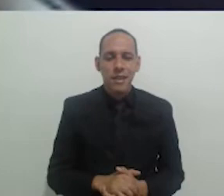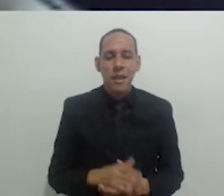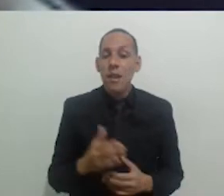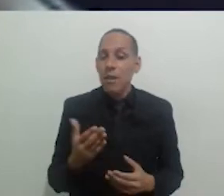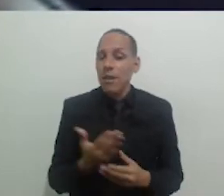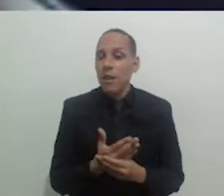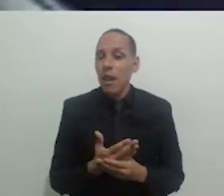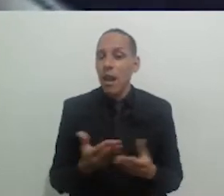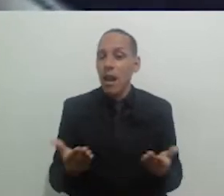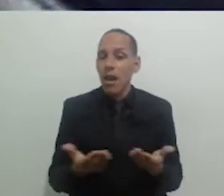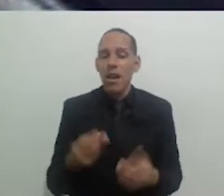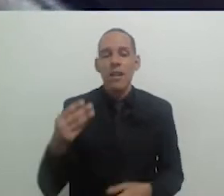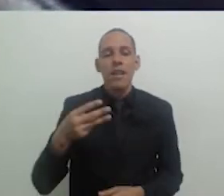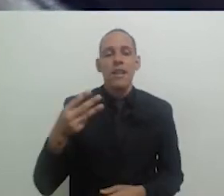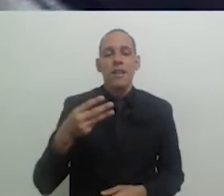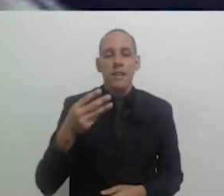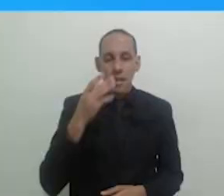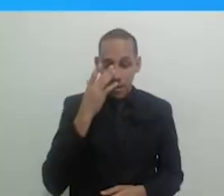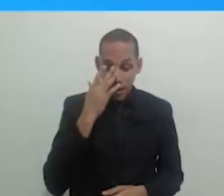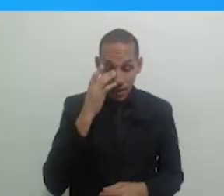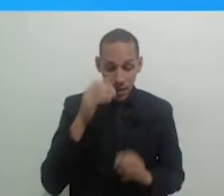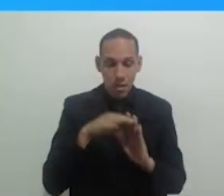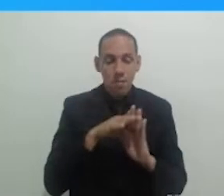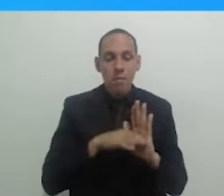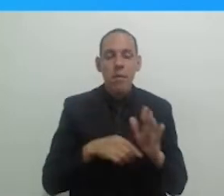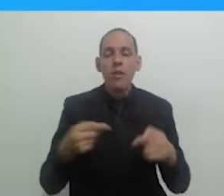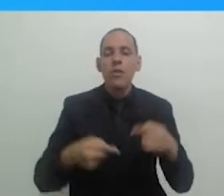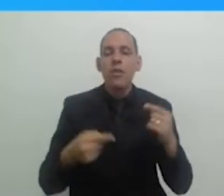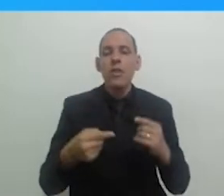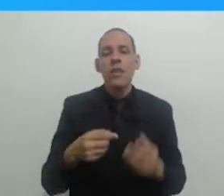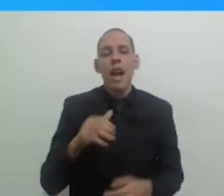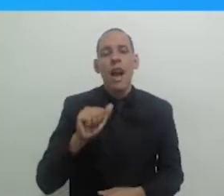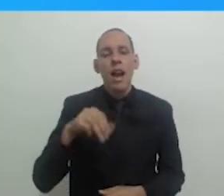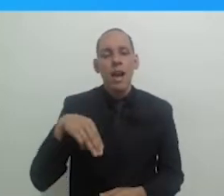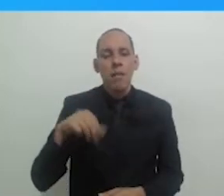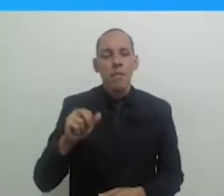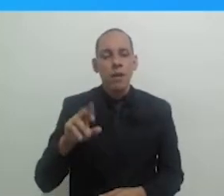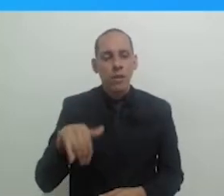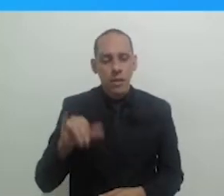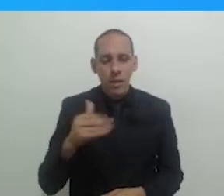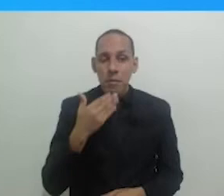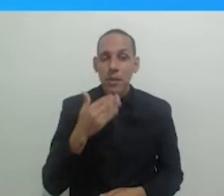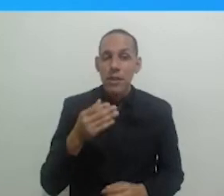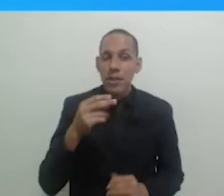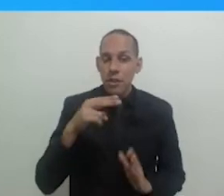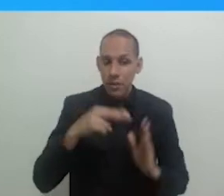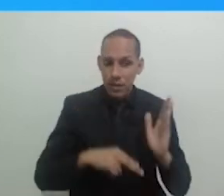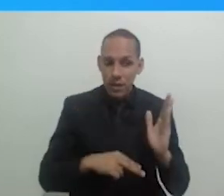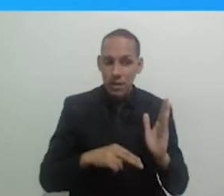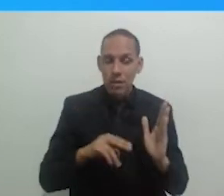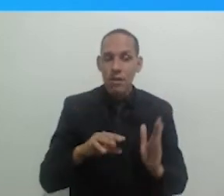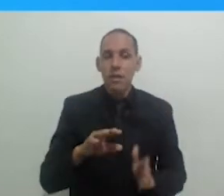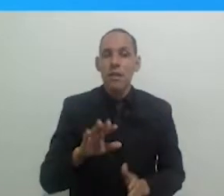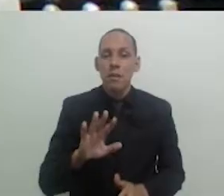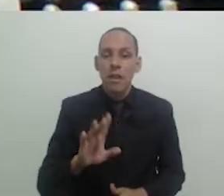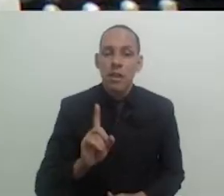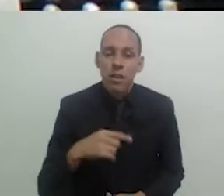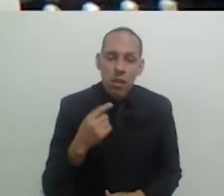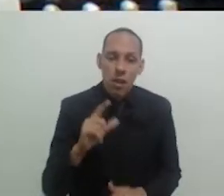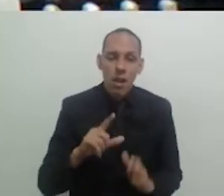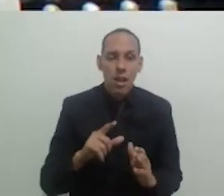3. Não é o 3, o desembargador Mauri pediu vista. Mas aí, mas nós já tínhamos adiantado, já estávamos...